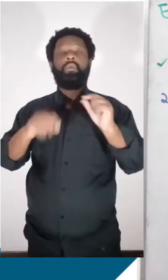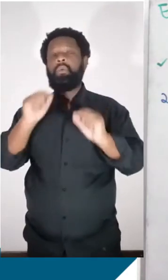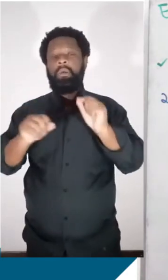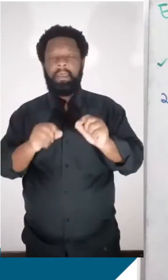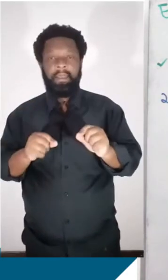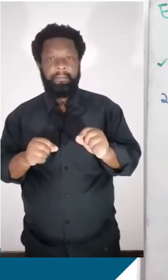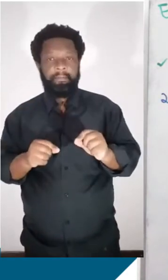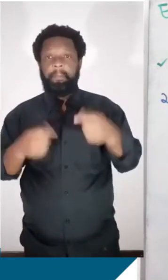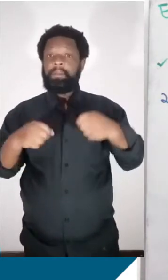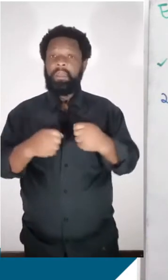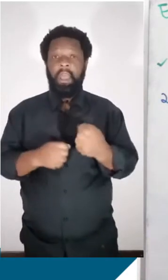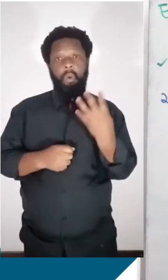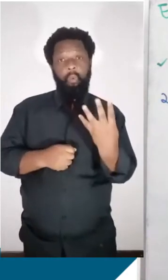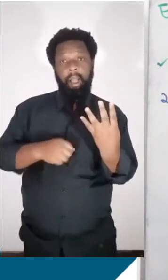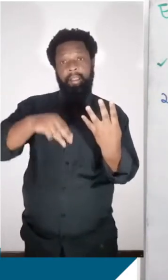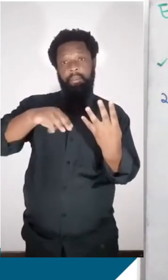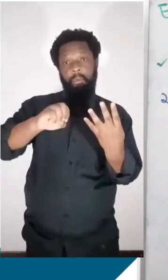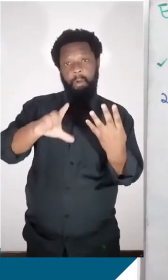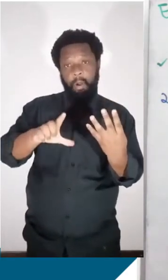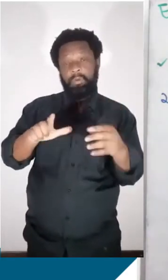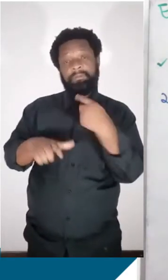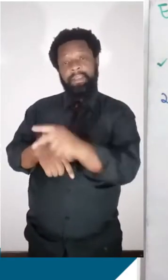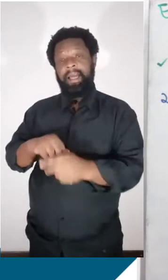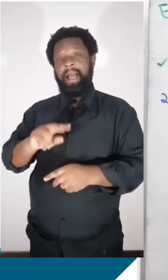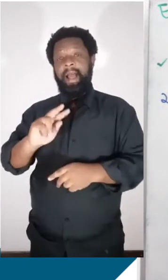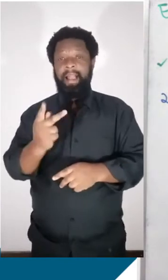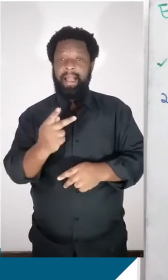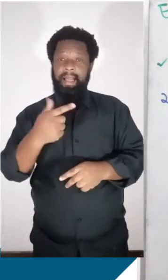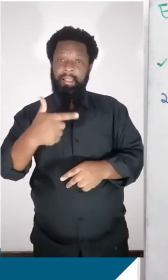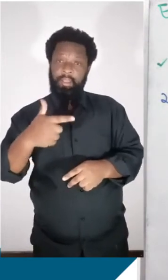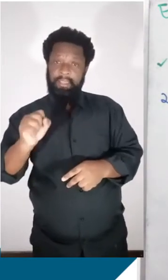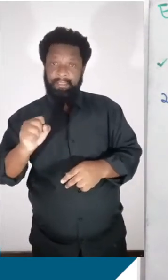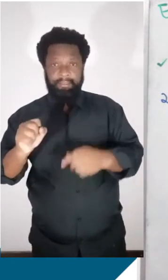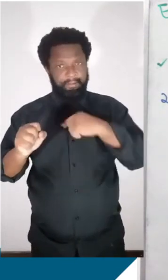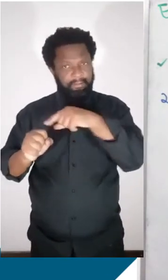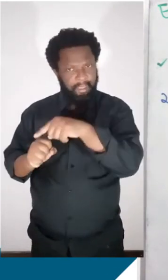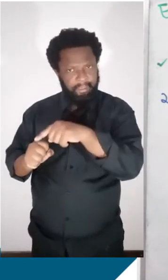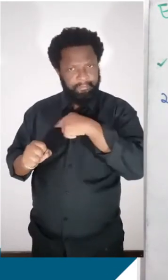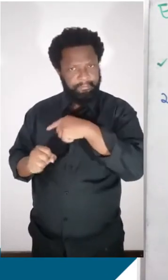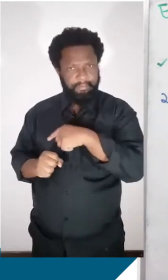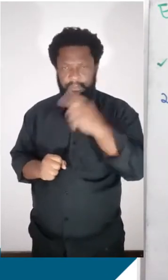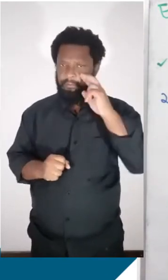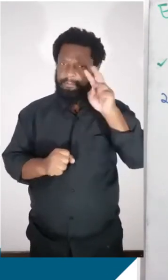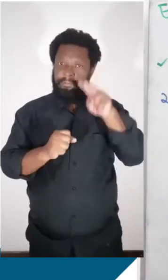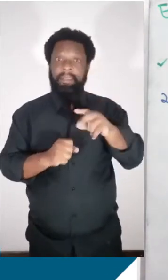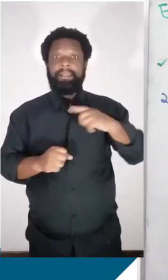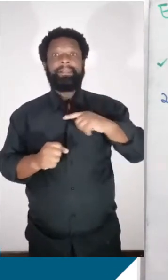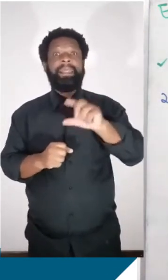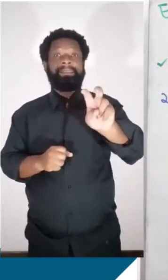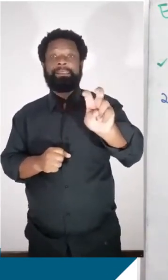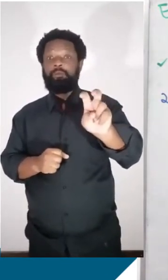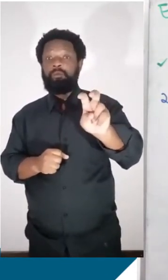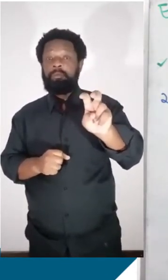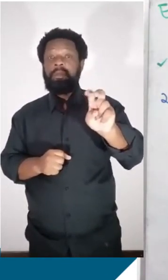reajam, eu preciso de 4 mol de H2S. Eu tenho 4 mol de H2S? Deixa eu ver, 4.